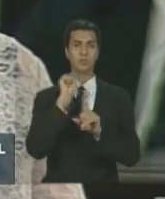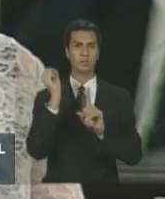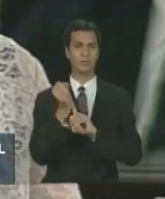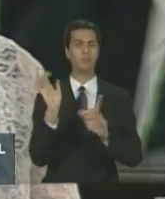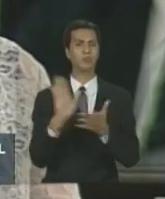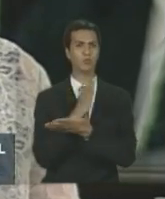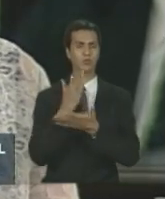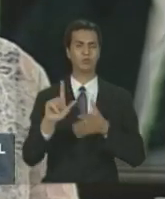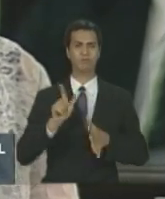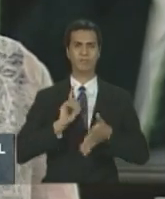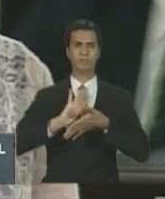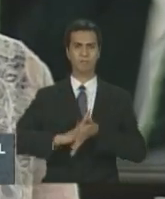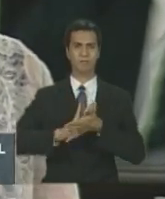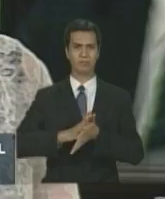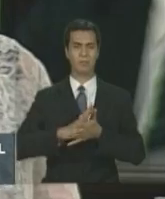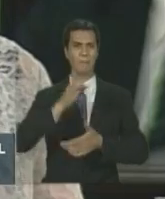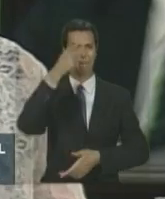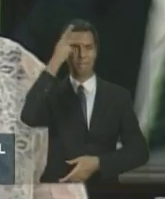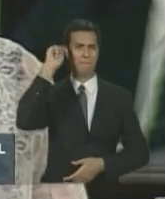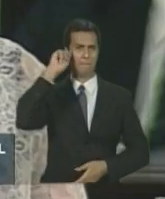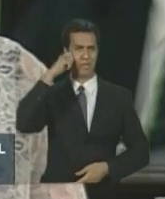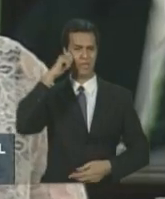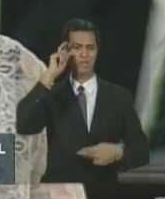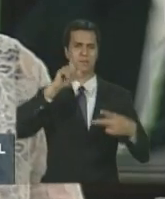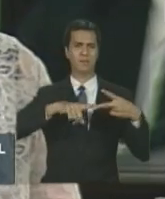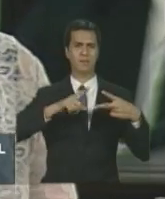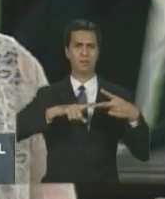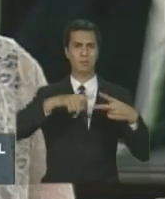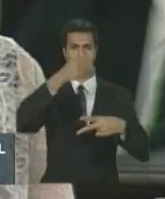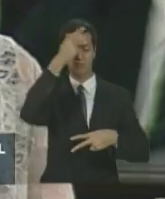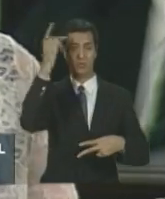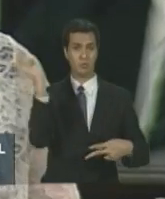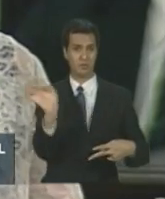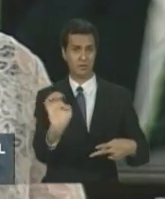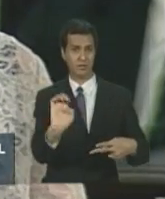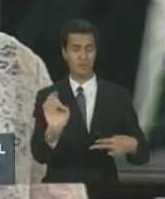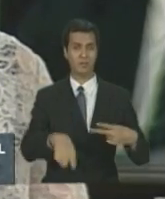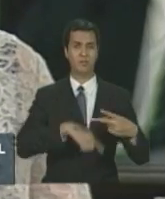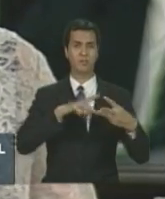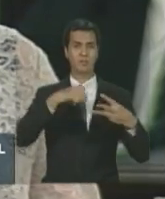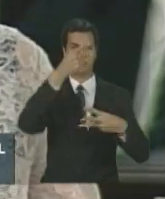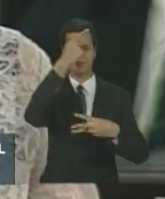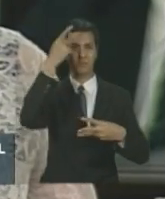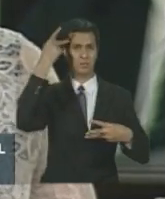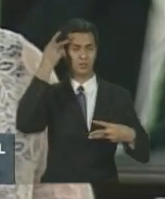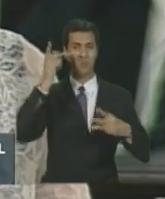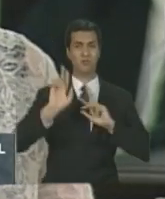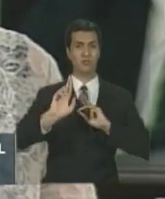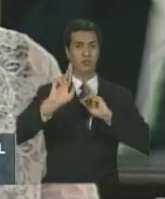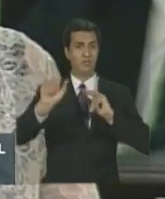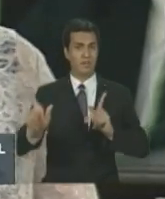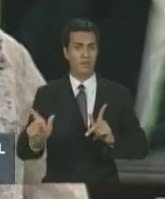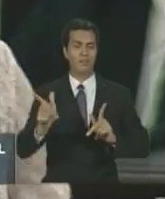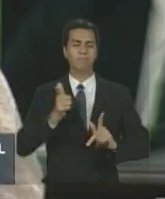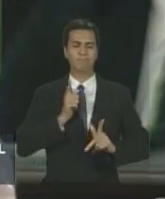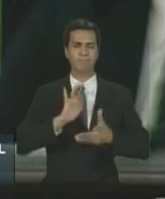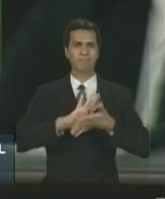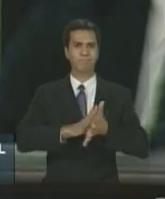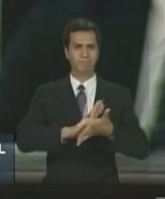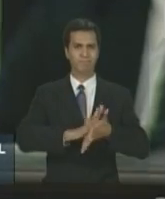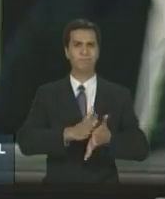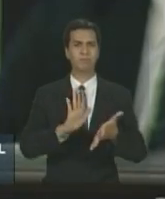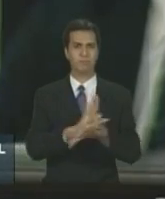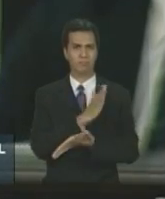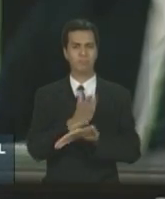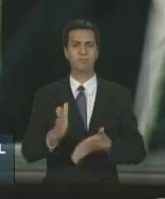discrimina. Discrimina o negro, discrimina o homossexual, discrimina o diferente.